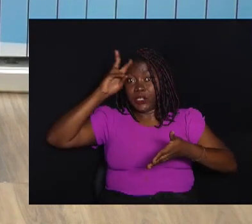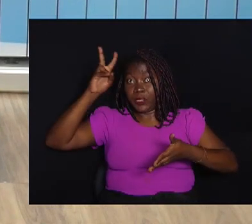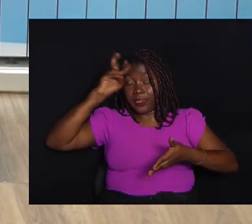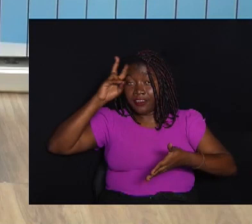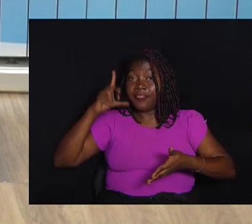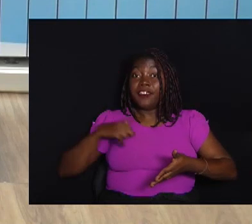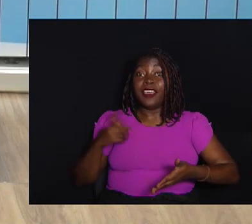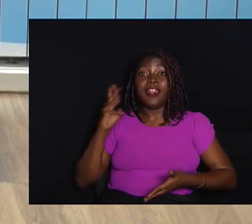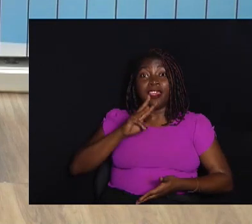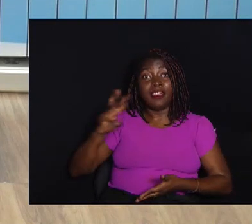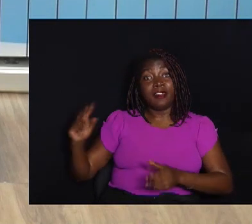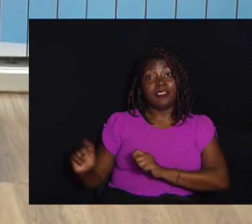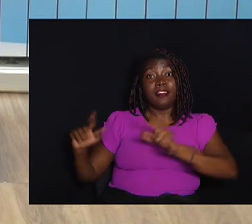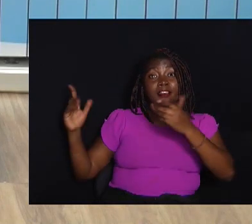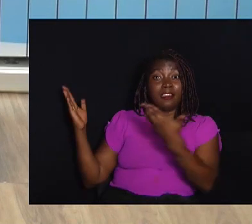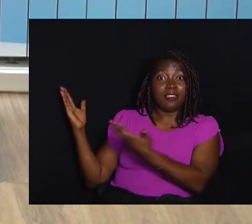com o site aberto aqui, que é o